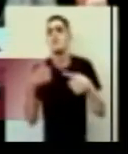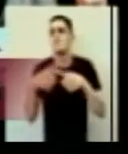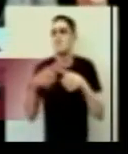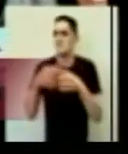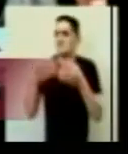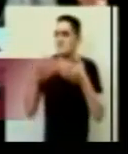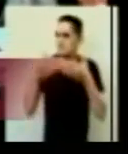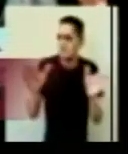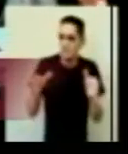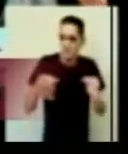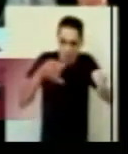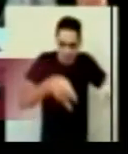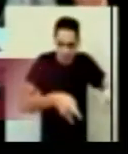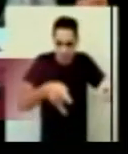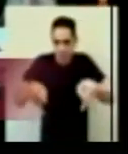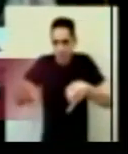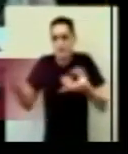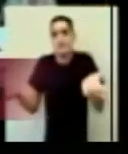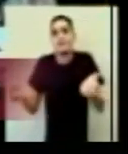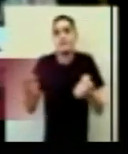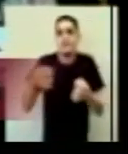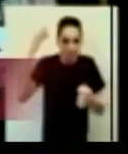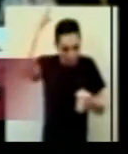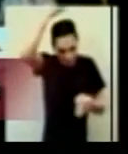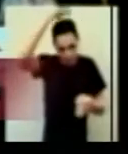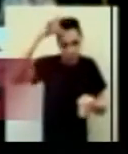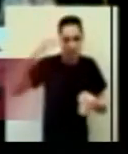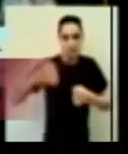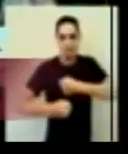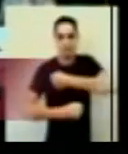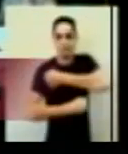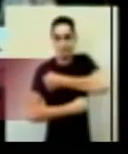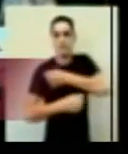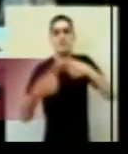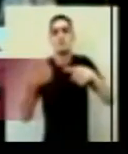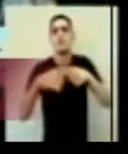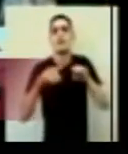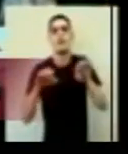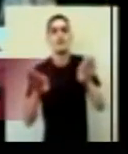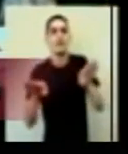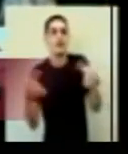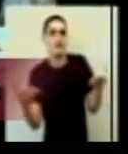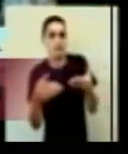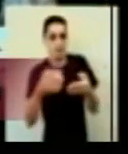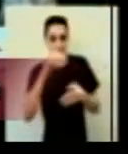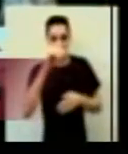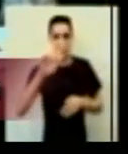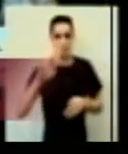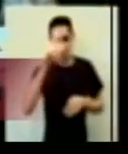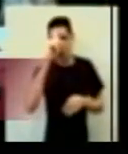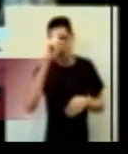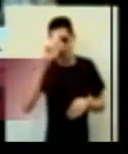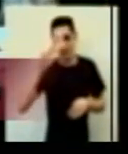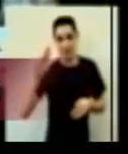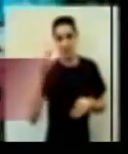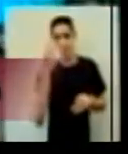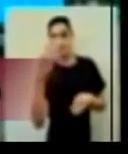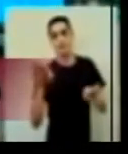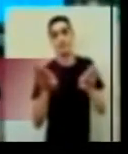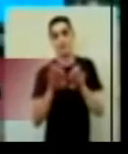Jaguaré? Por que nós abrimos 8 leitos na Santo Antônio? Por que o HB está abrindo 20